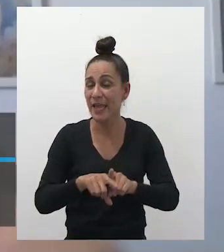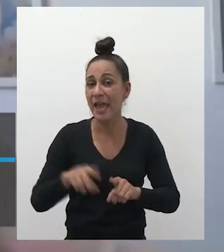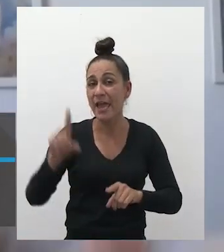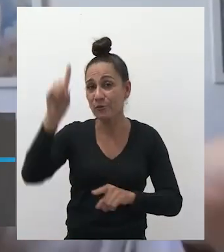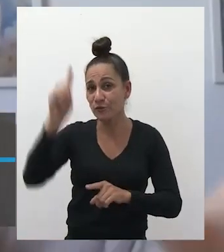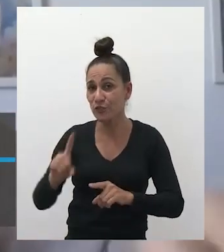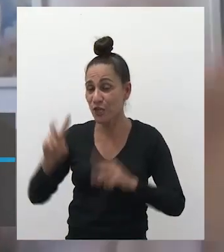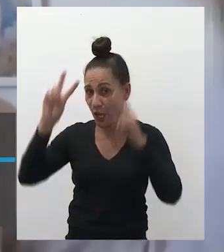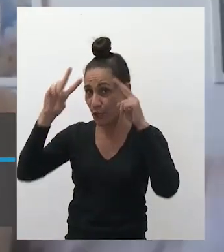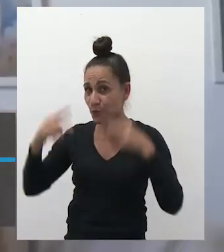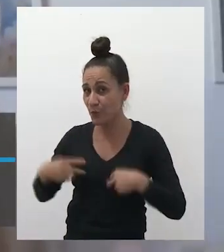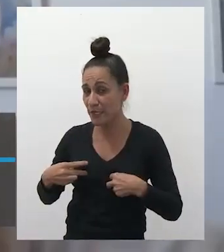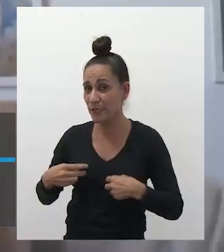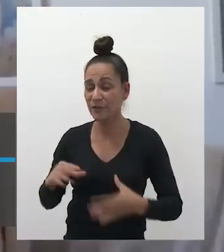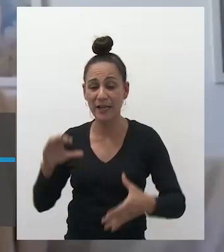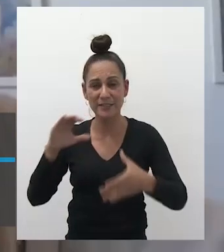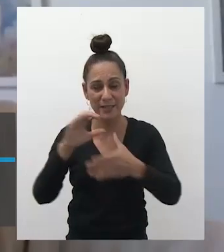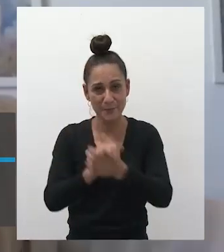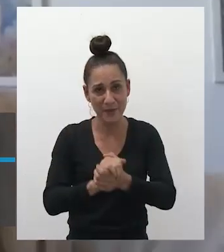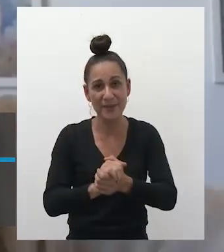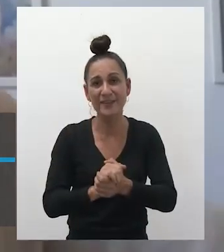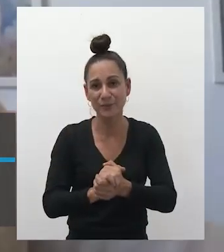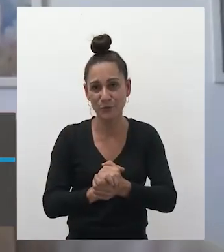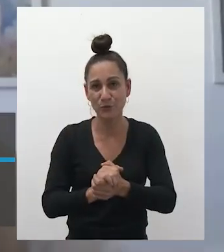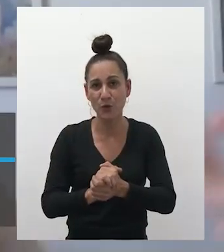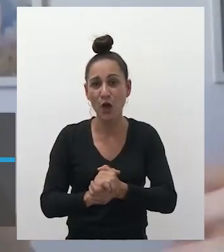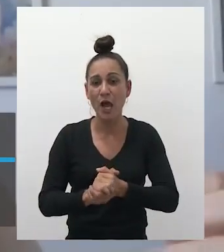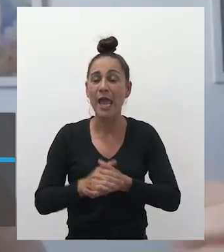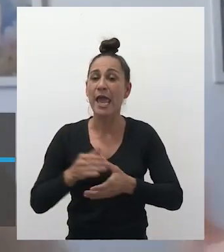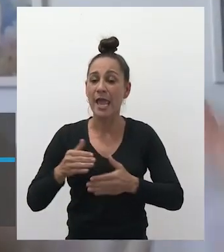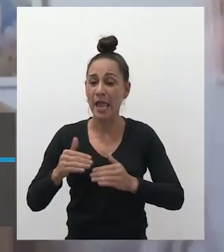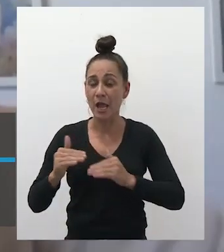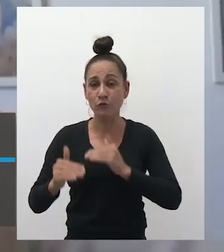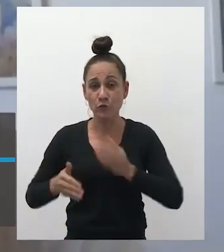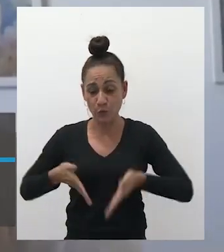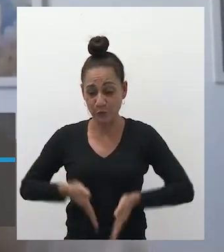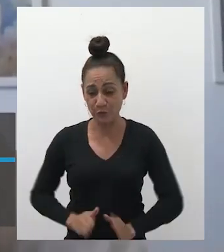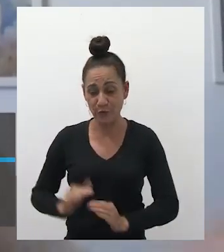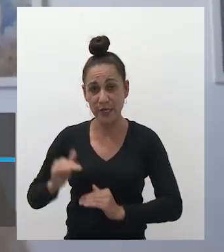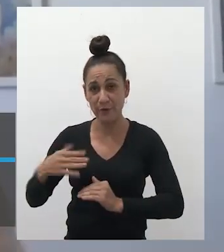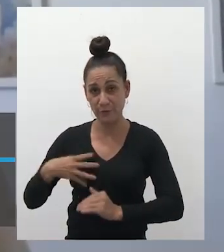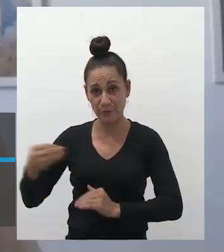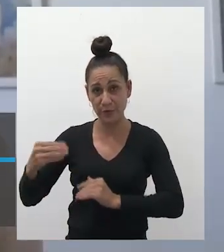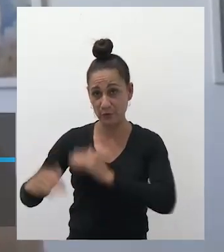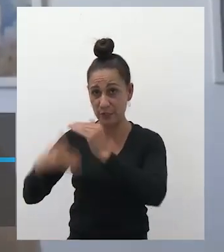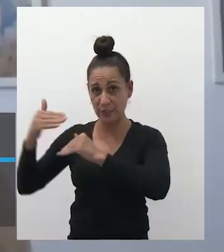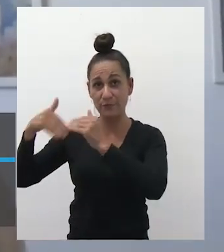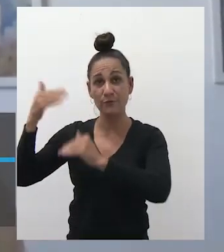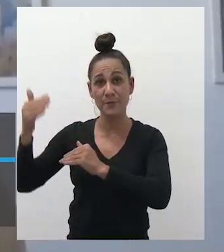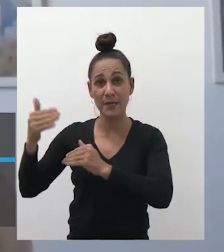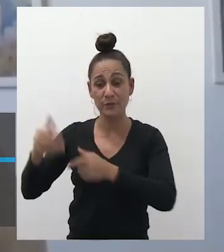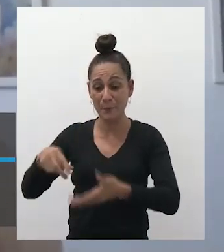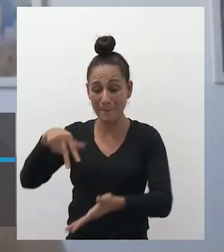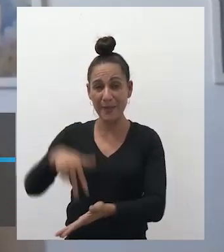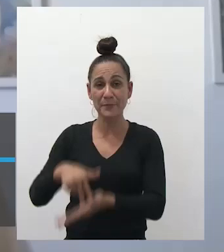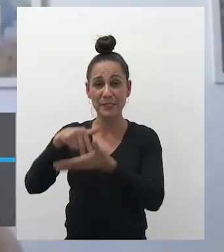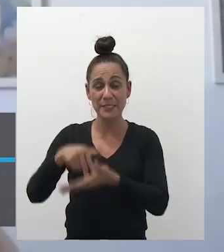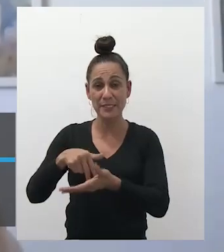casamento, geração e formação de filhos, liberdade de permanecer